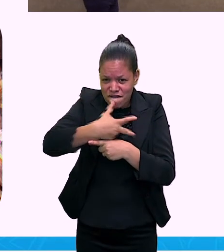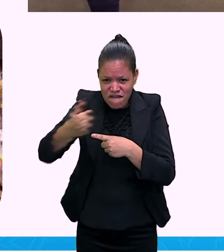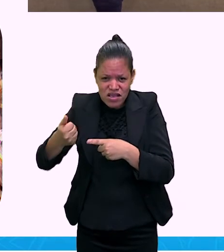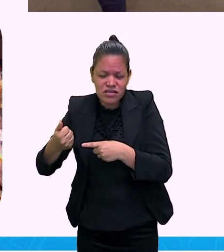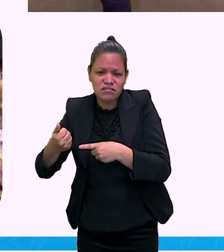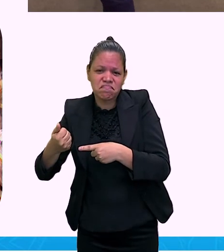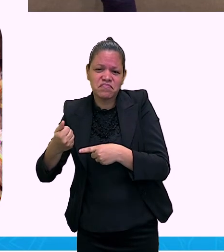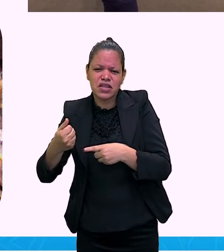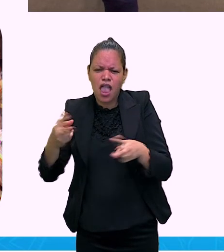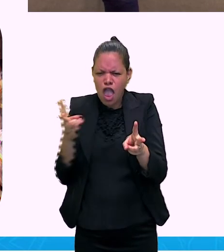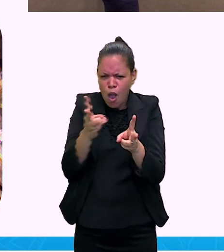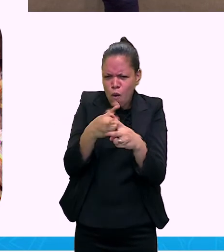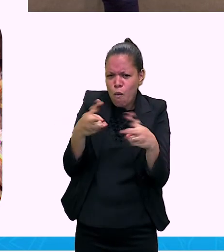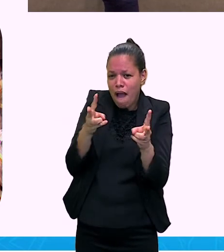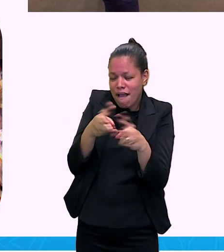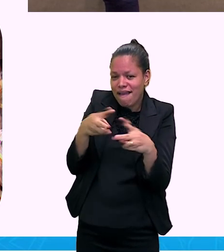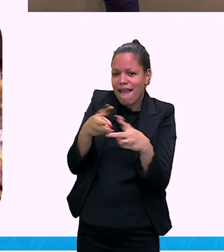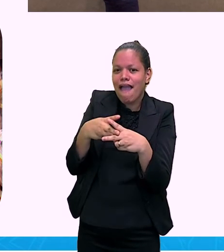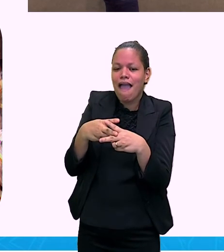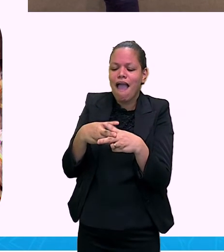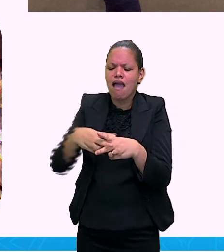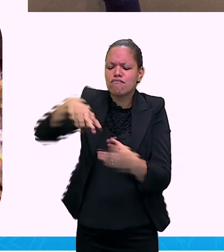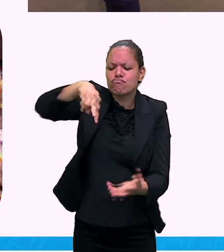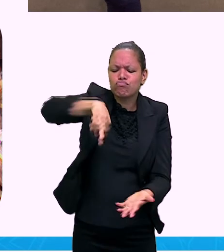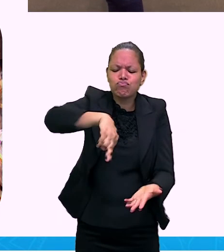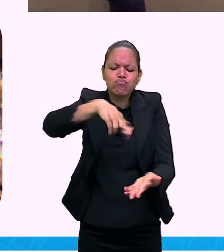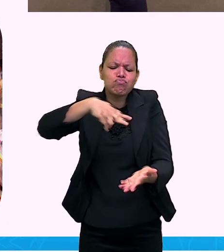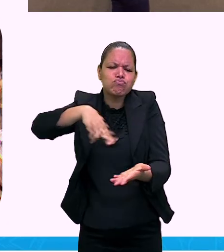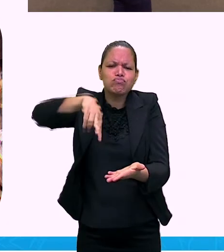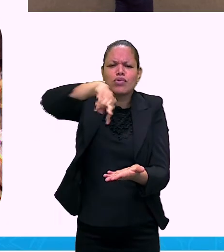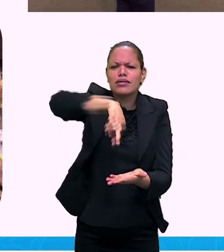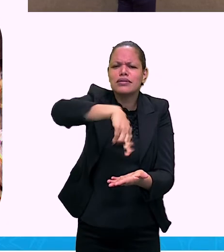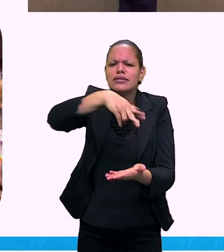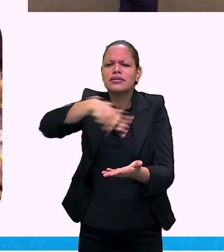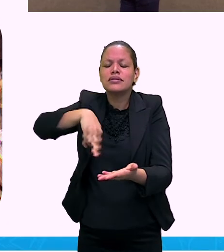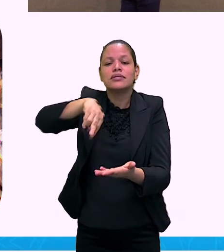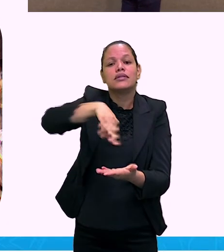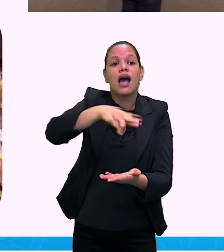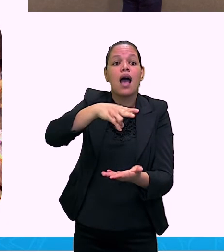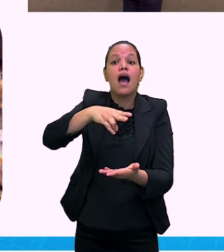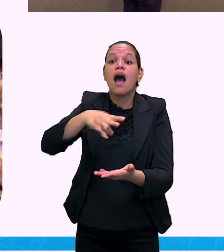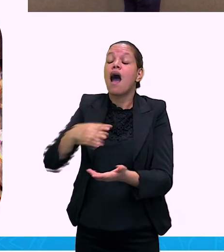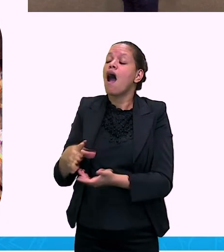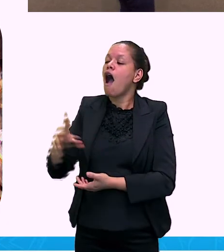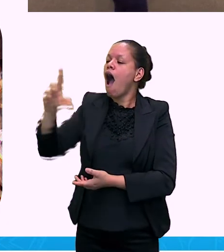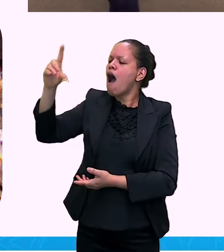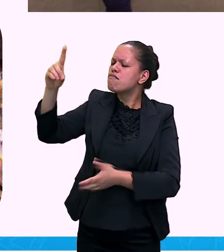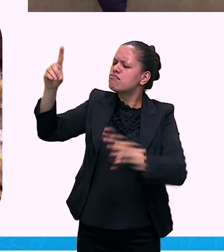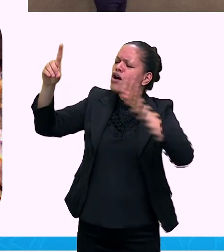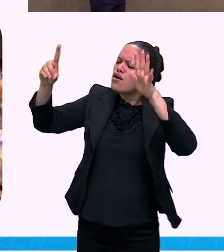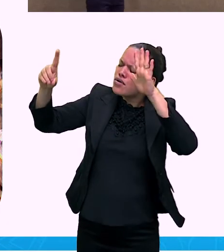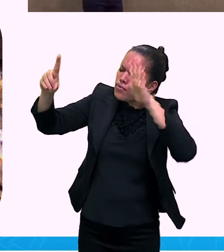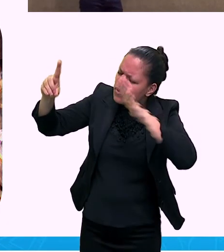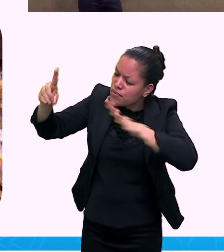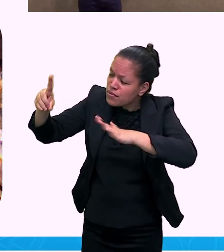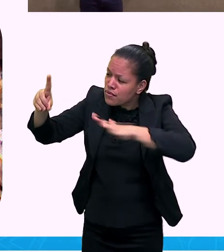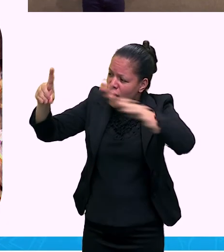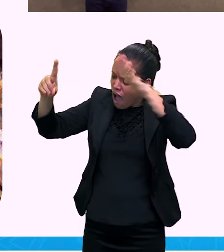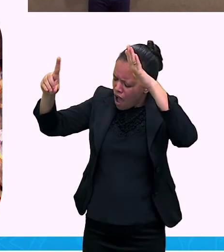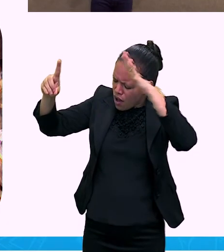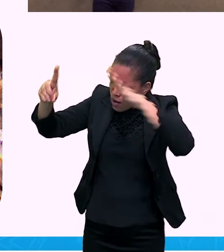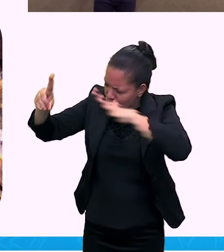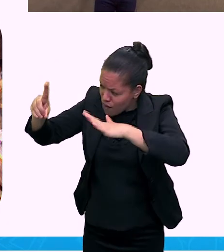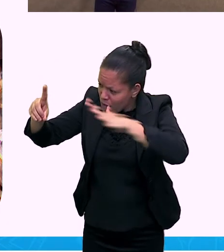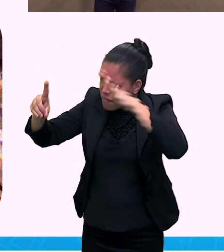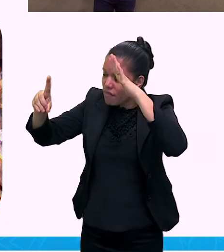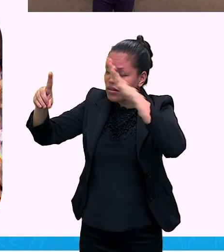quê? Homenagear os antepassados e os espíritos da natureza. Então eles tinham um grande agradecimento